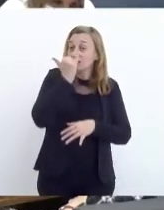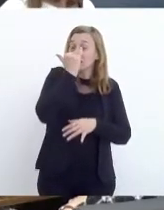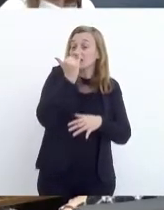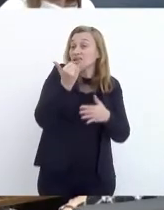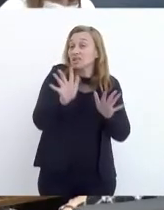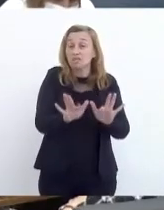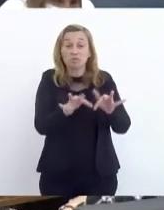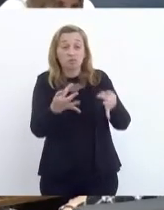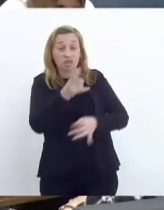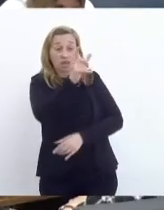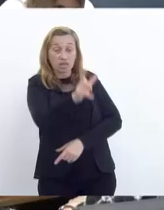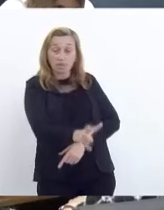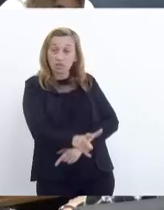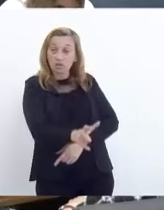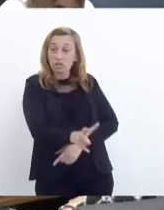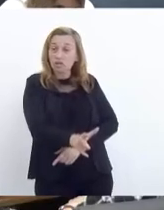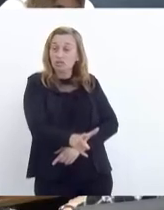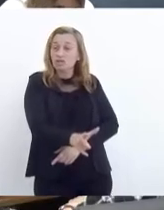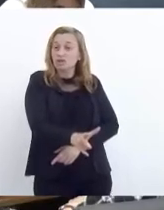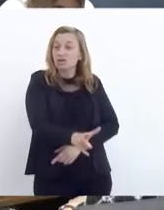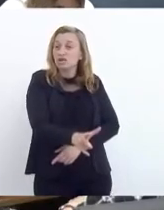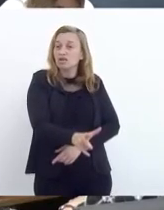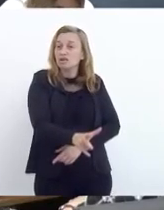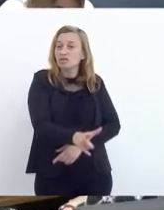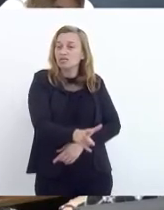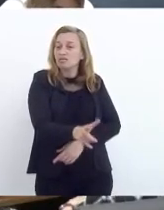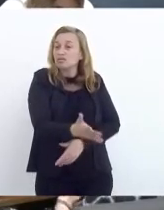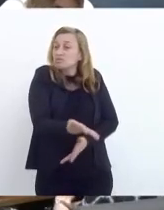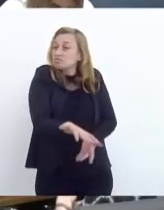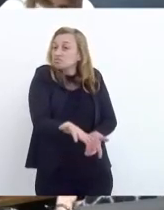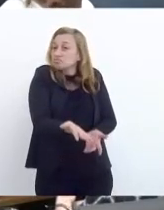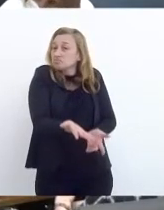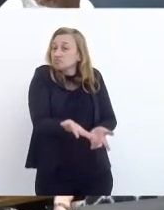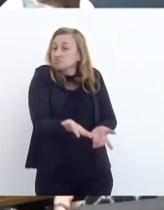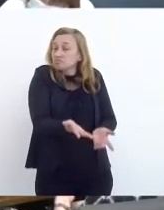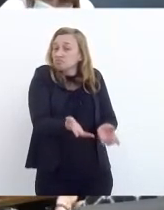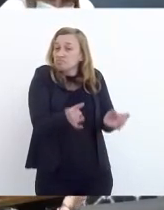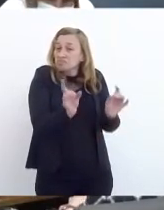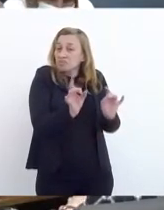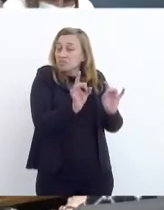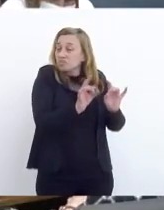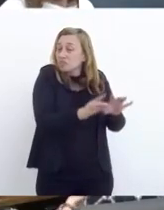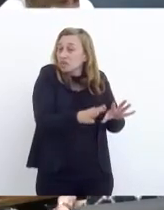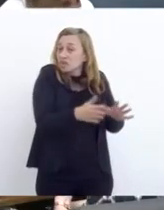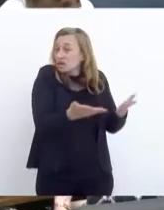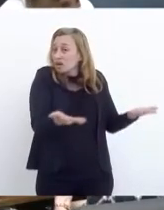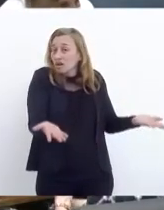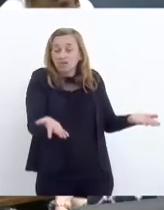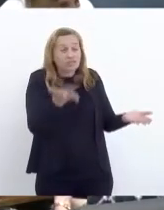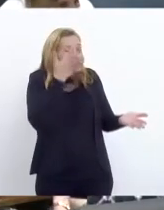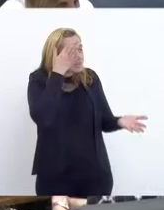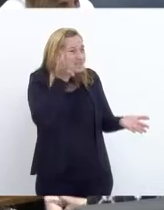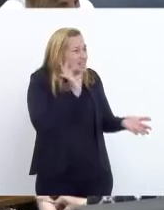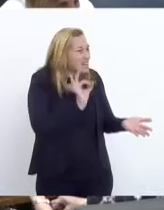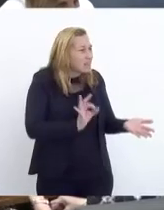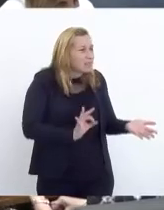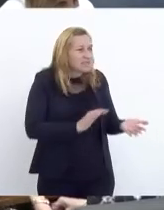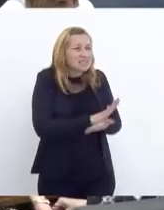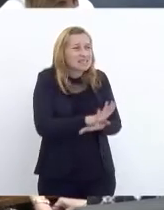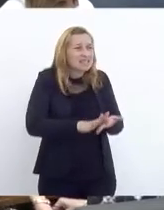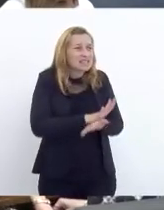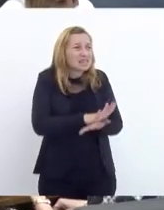esse cidadão fica à mercê, não se sabe de quê, da caridade dos outros,